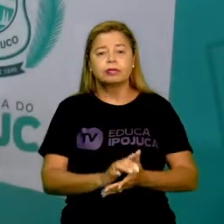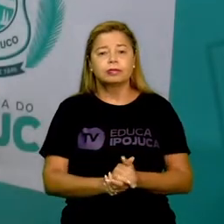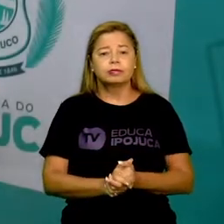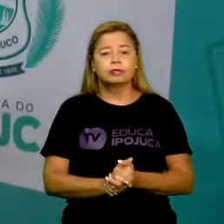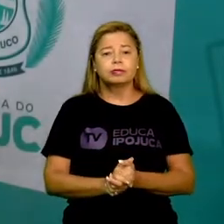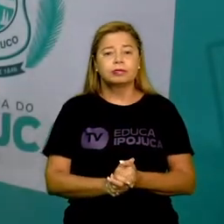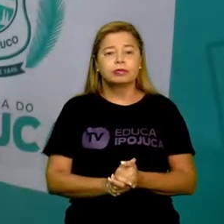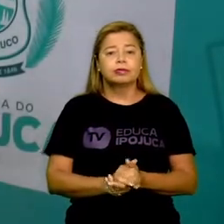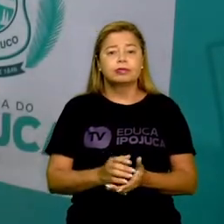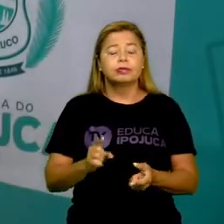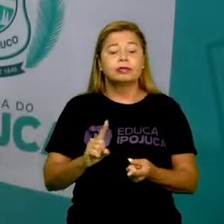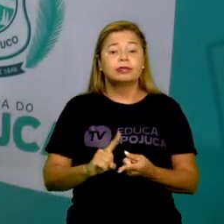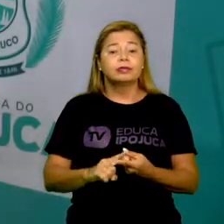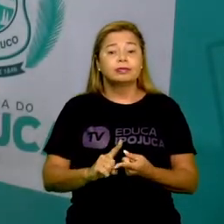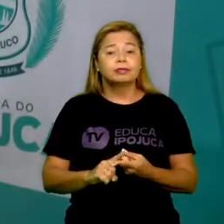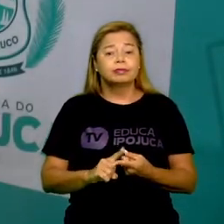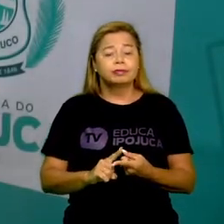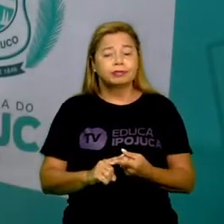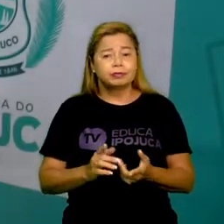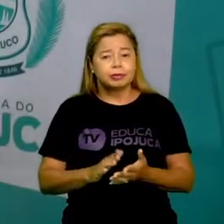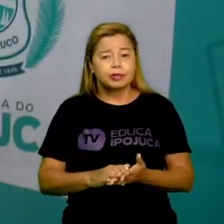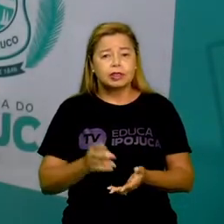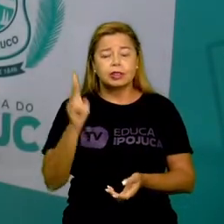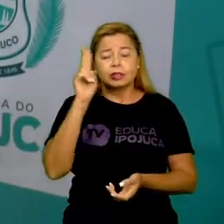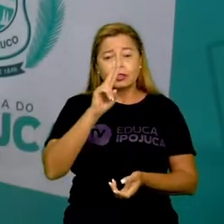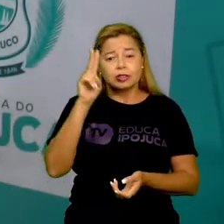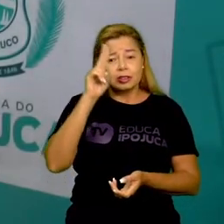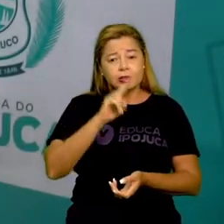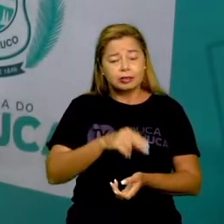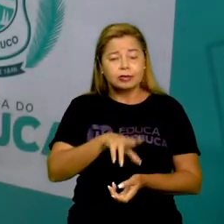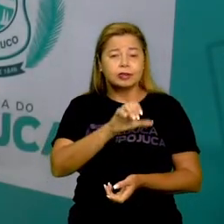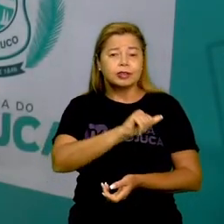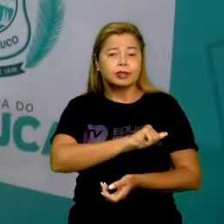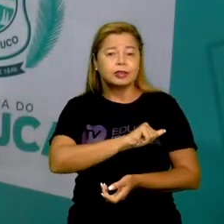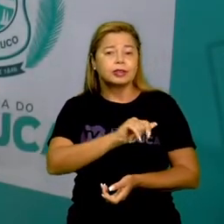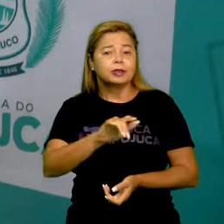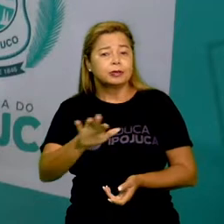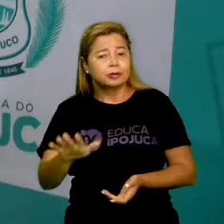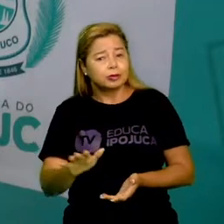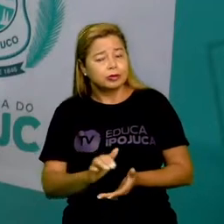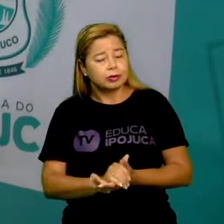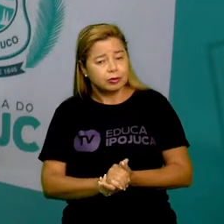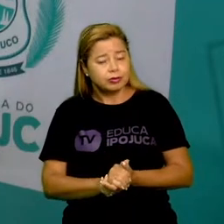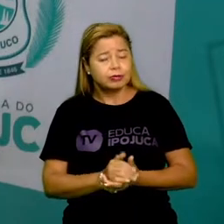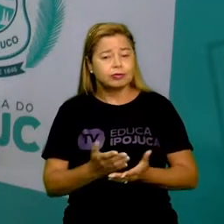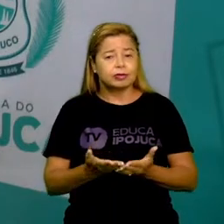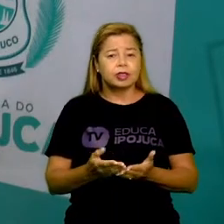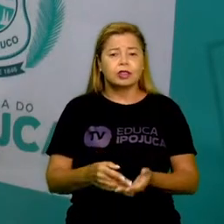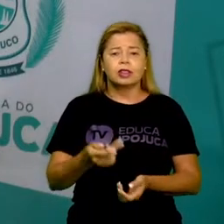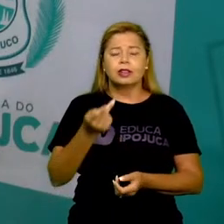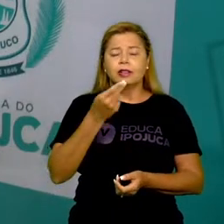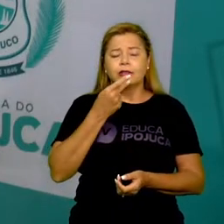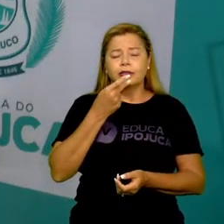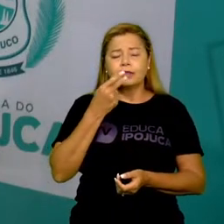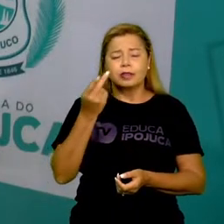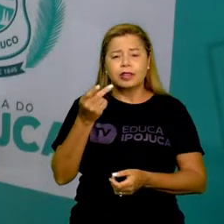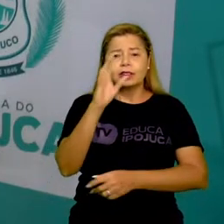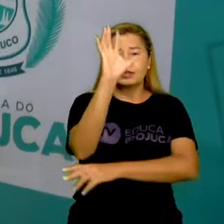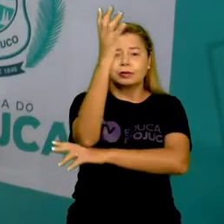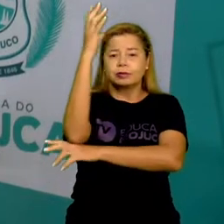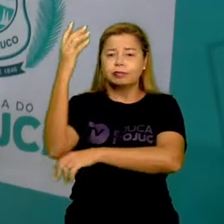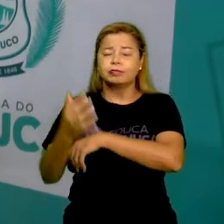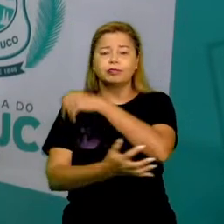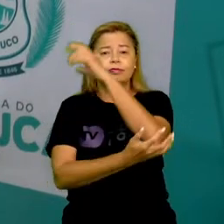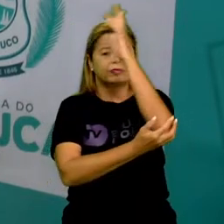Mas também, como a gente viu o nosso município de Ipojuca ali, e eu apontei para vocês essa questão do detalhe da questão da mata, da construção de